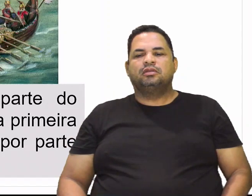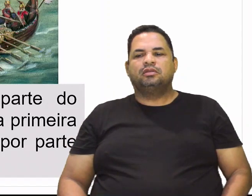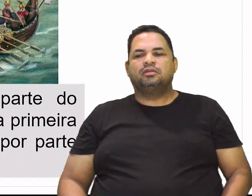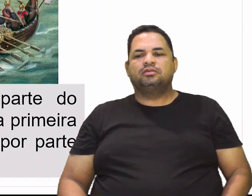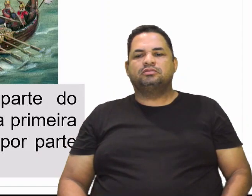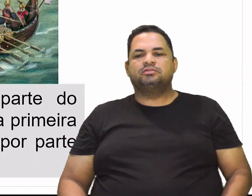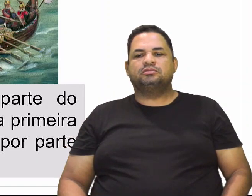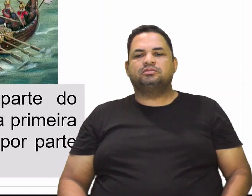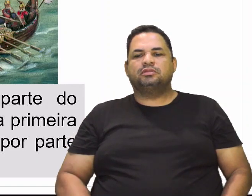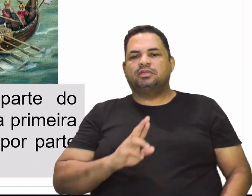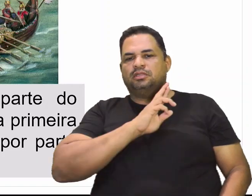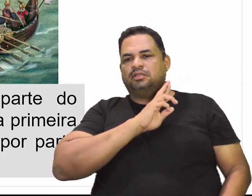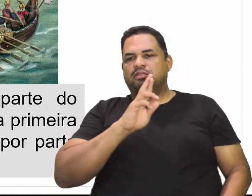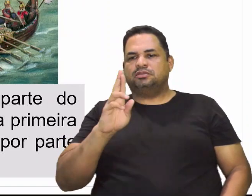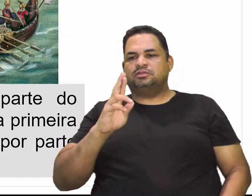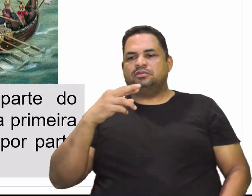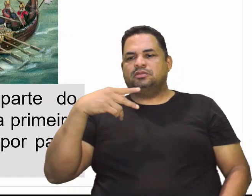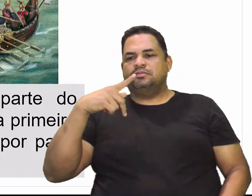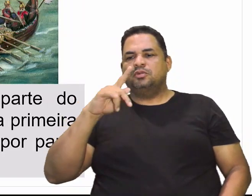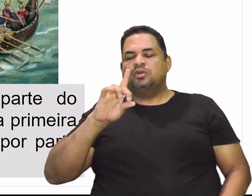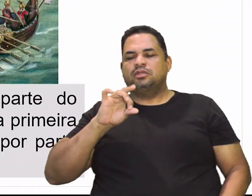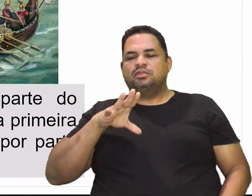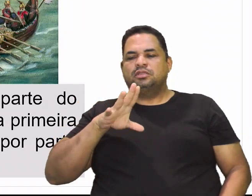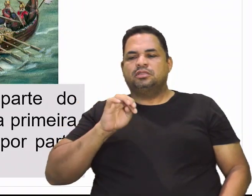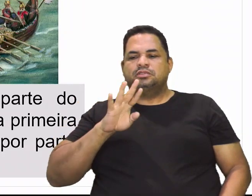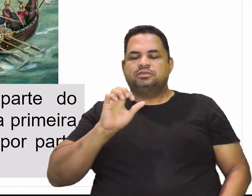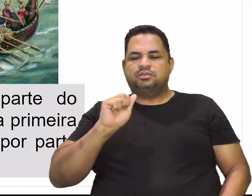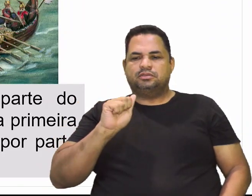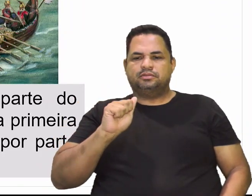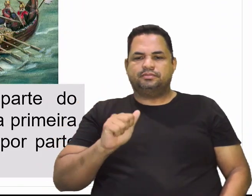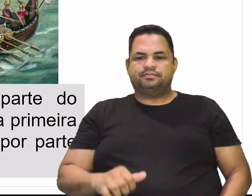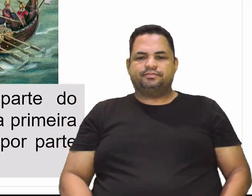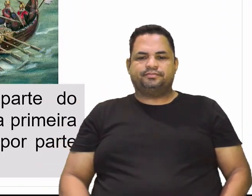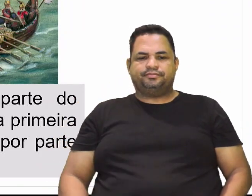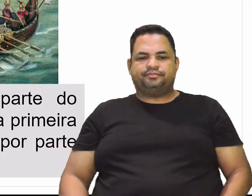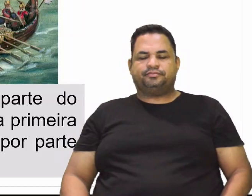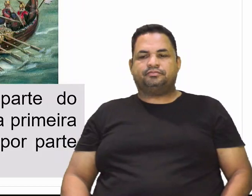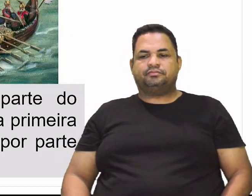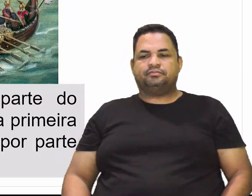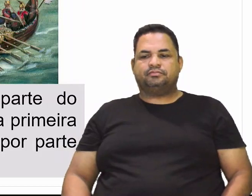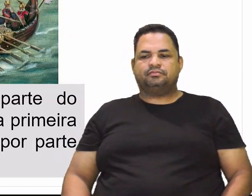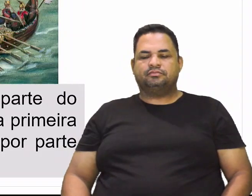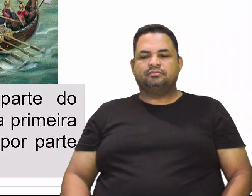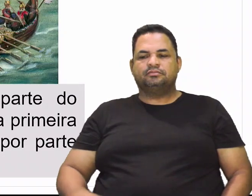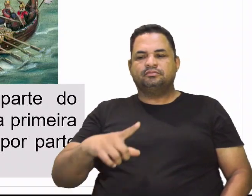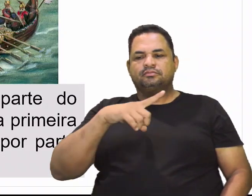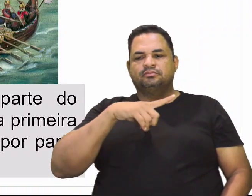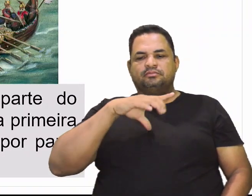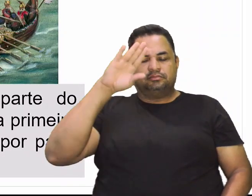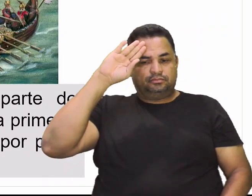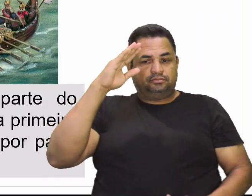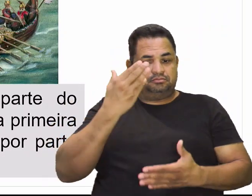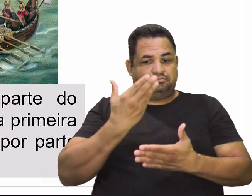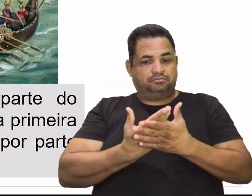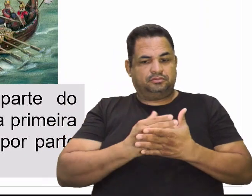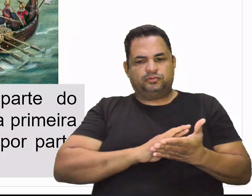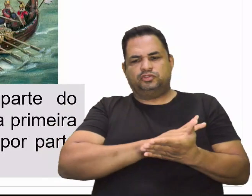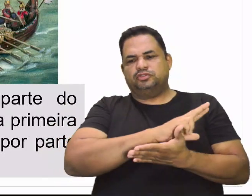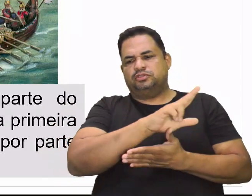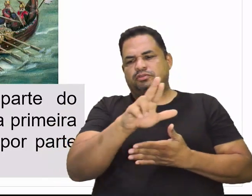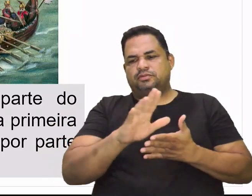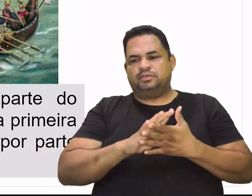eram politeístas e não monoteístas. Então tinha a crença em vários